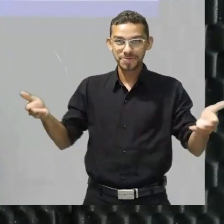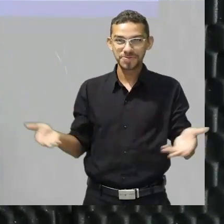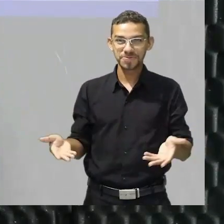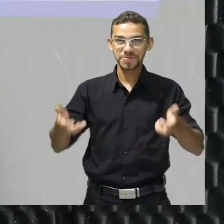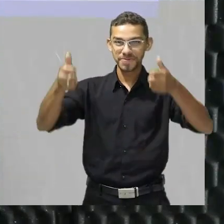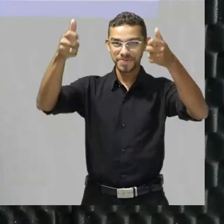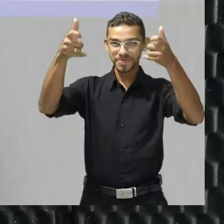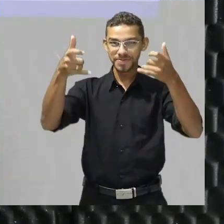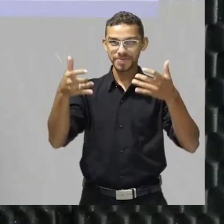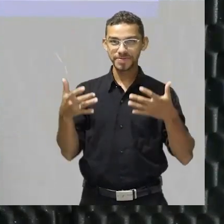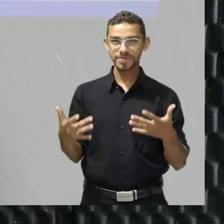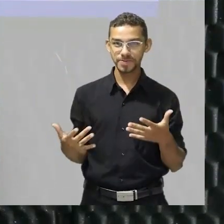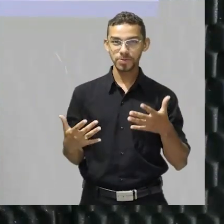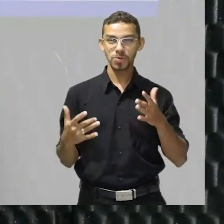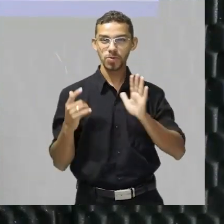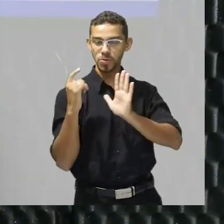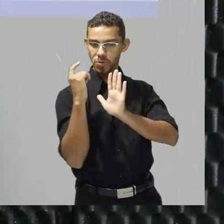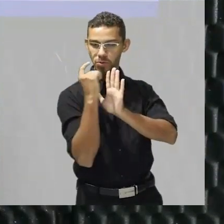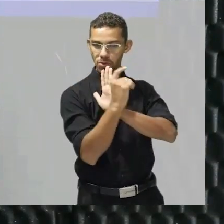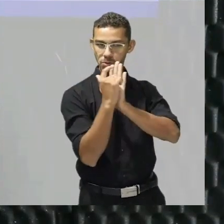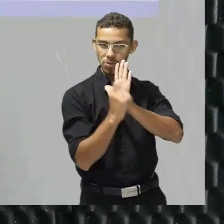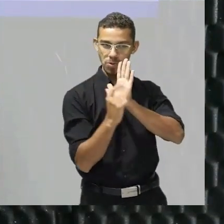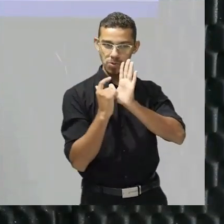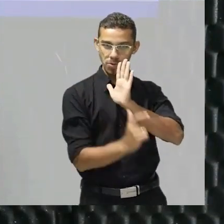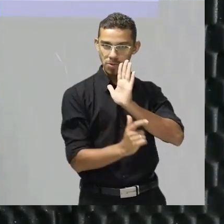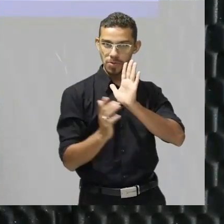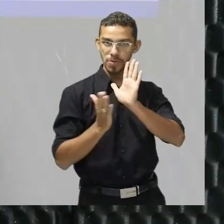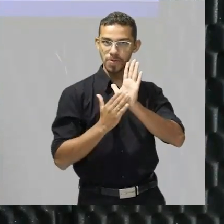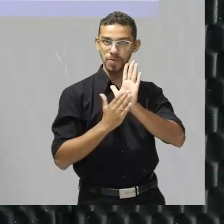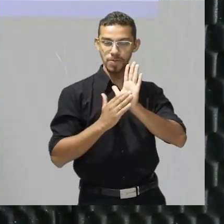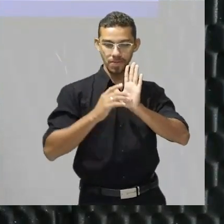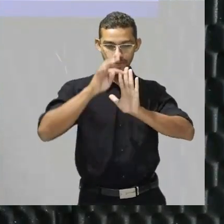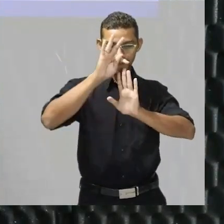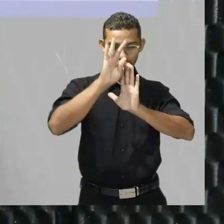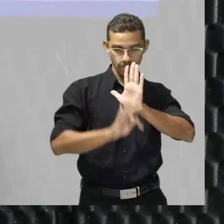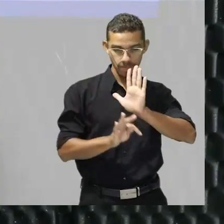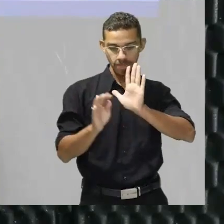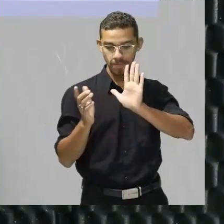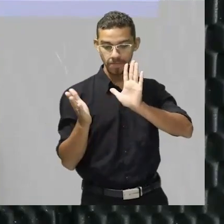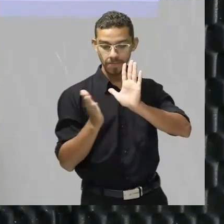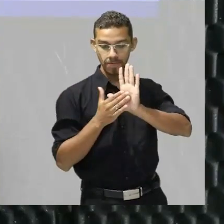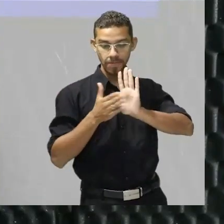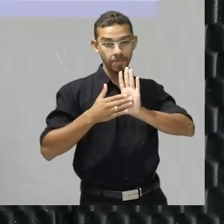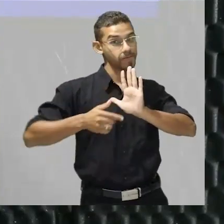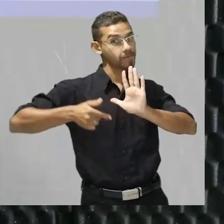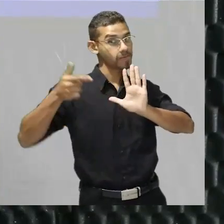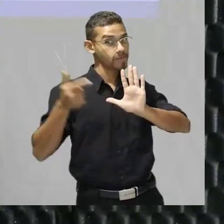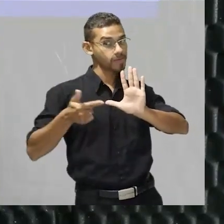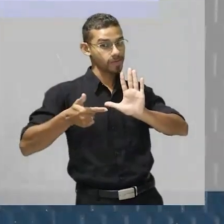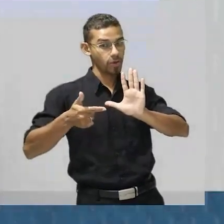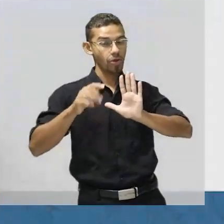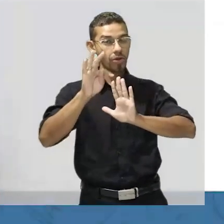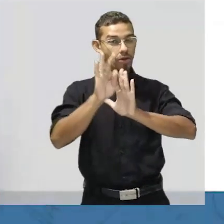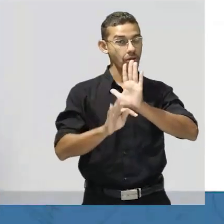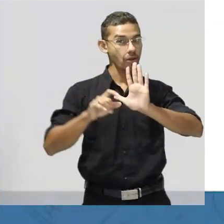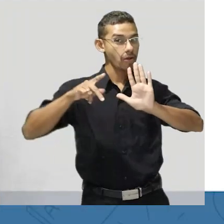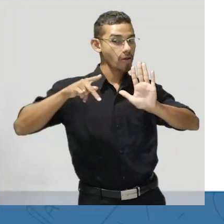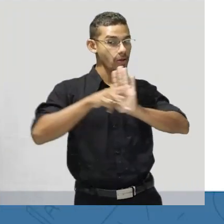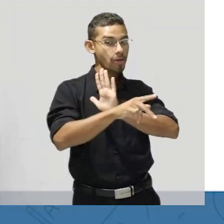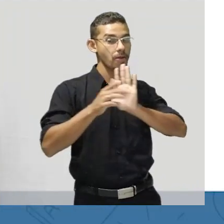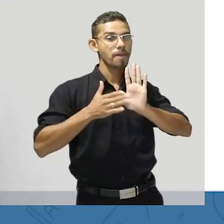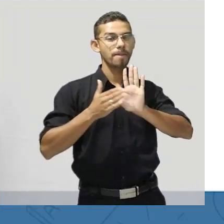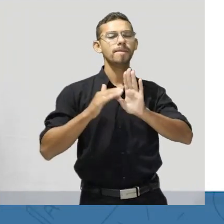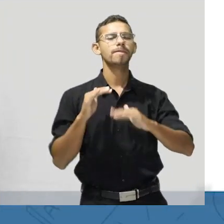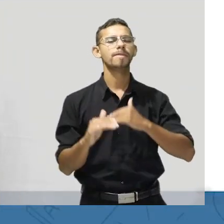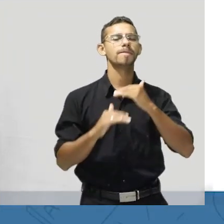desenvolvimento vocês sabem que a tipologia exigida tanto na Uema quanto no Enem é qual a